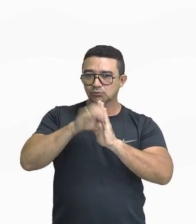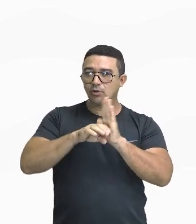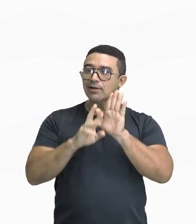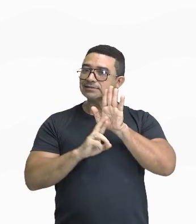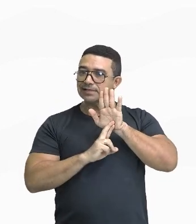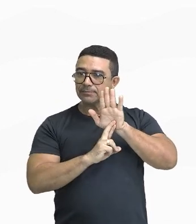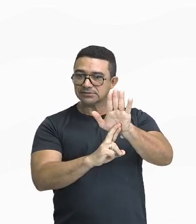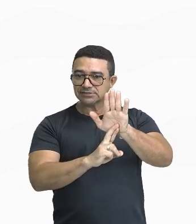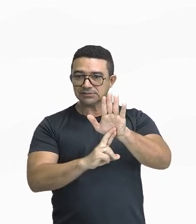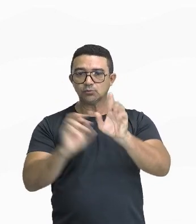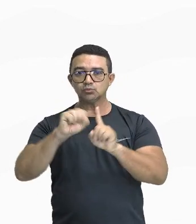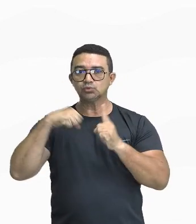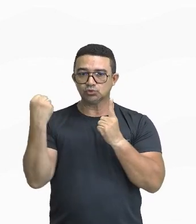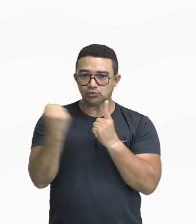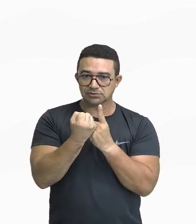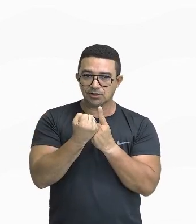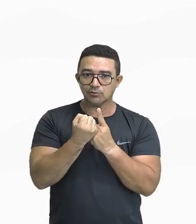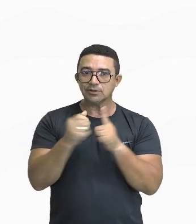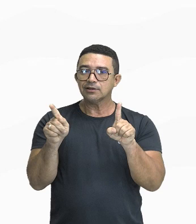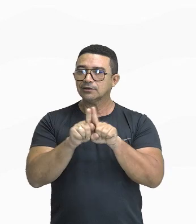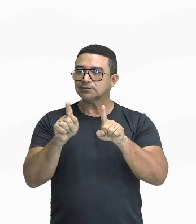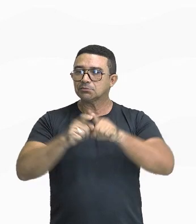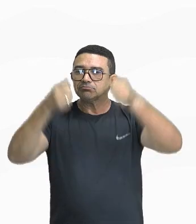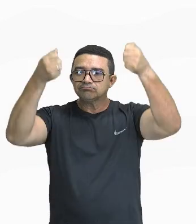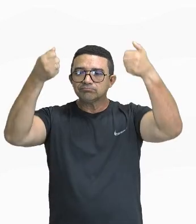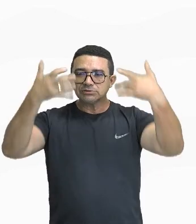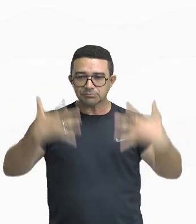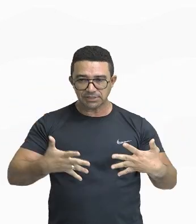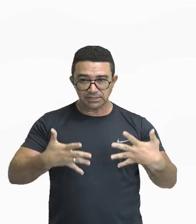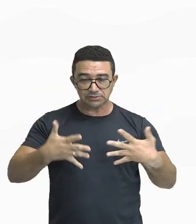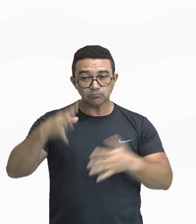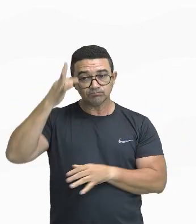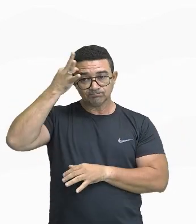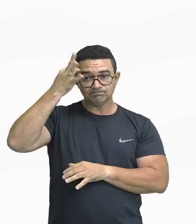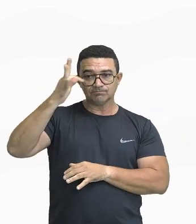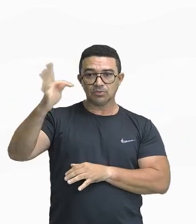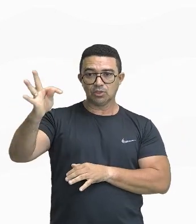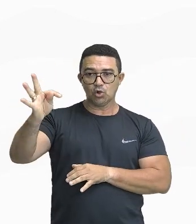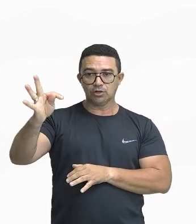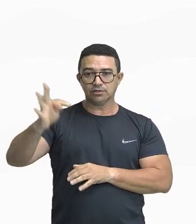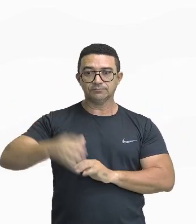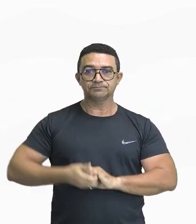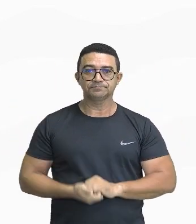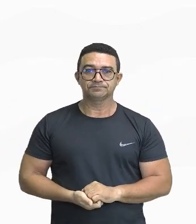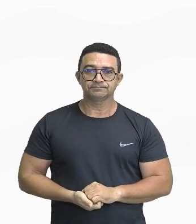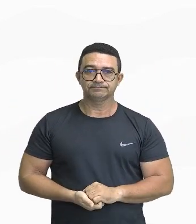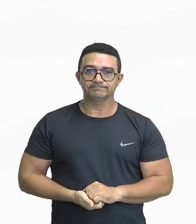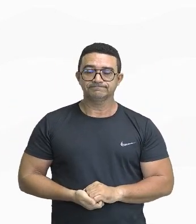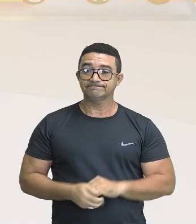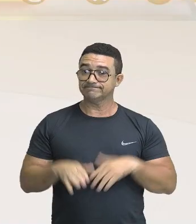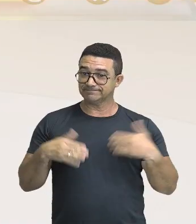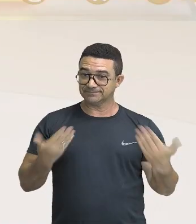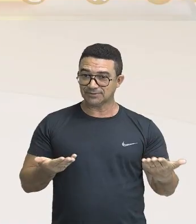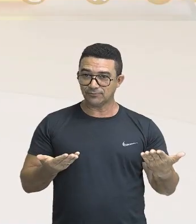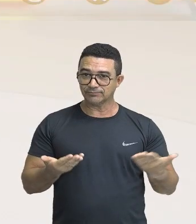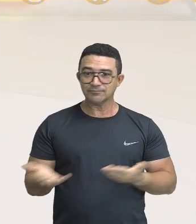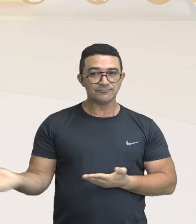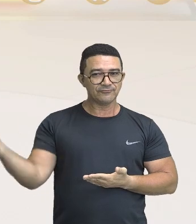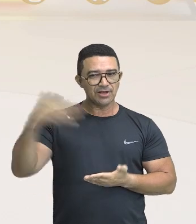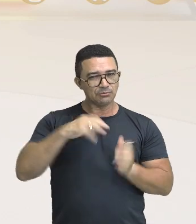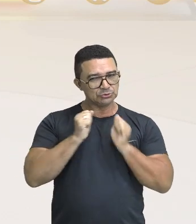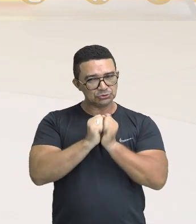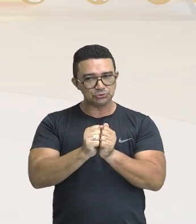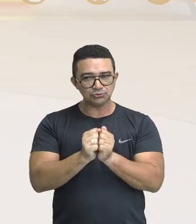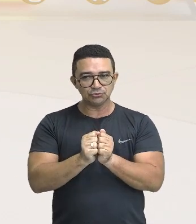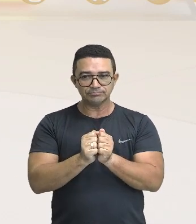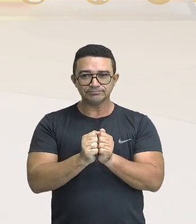conceitual de representações sociais, uma abordagem teórica. Muito bem, então, venham com a gente